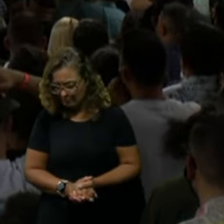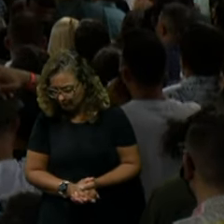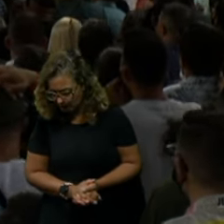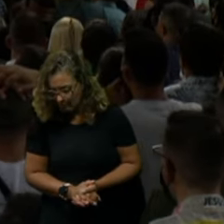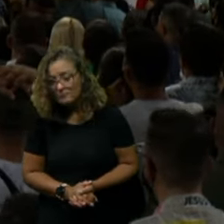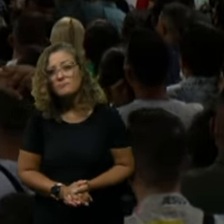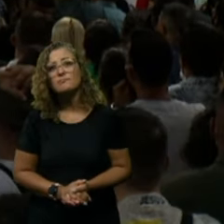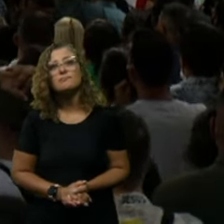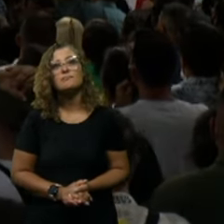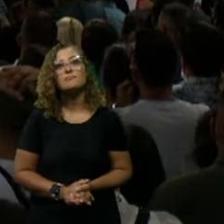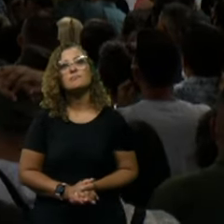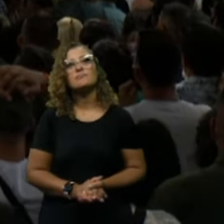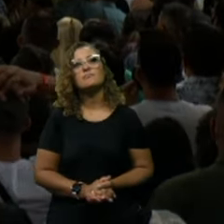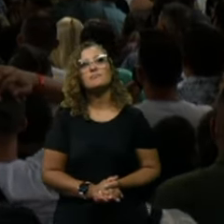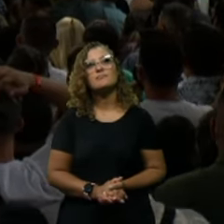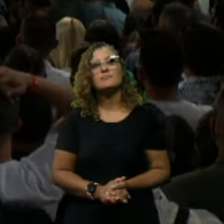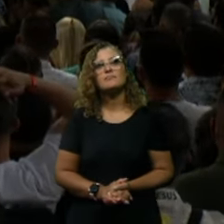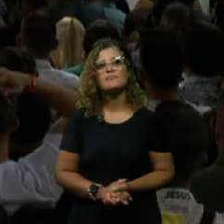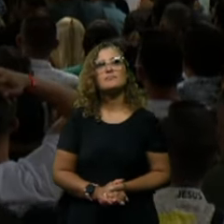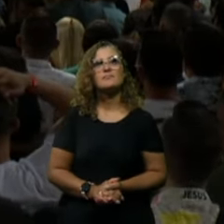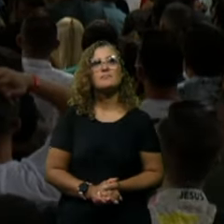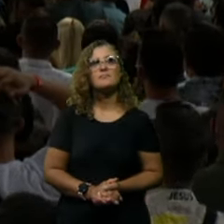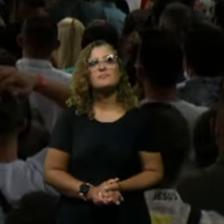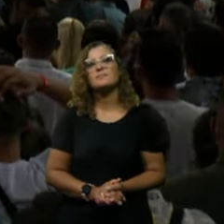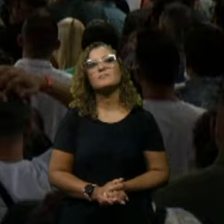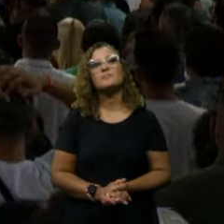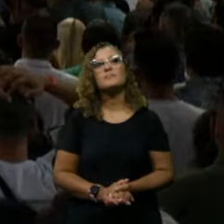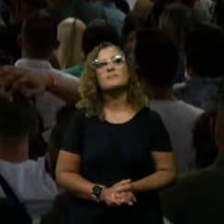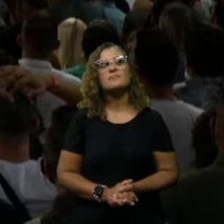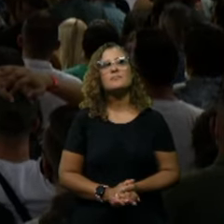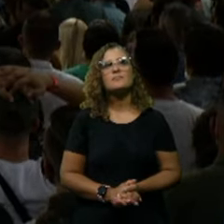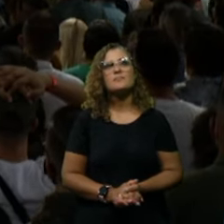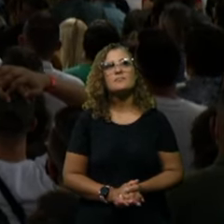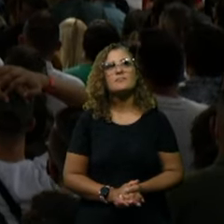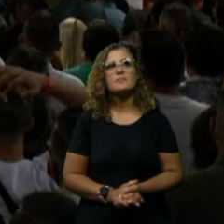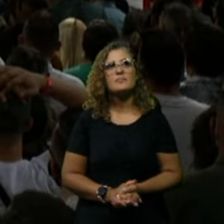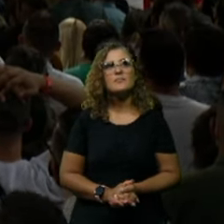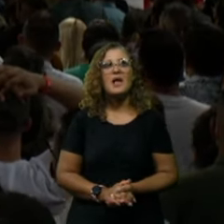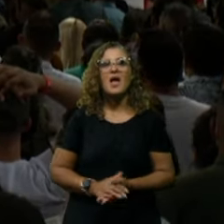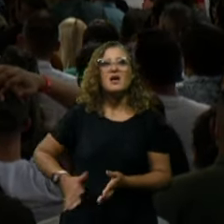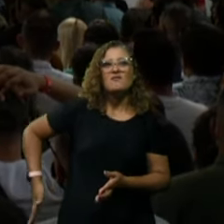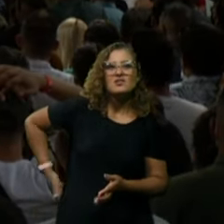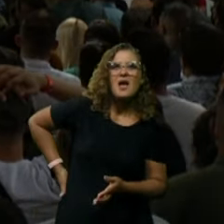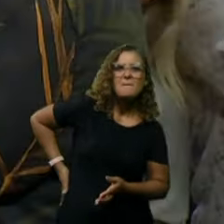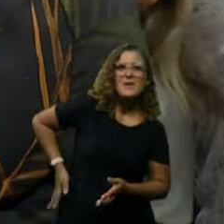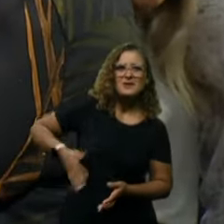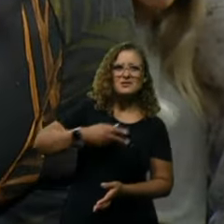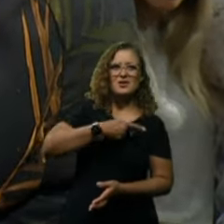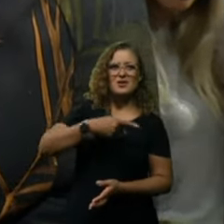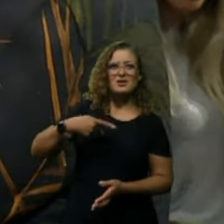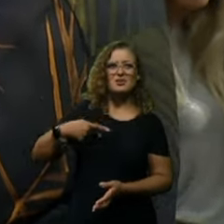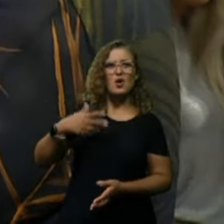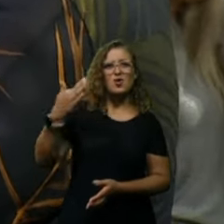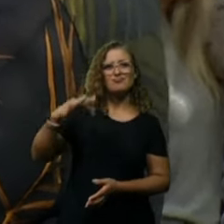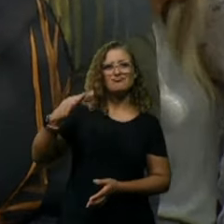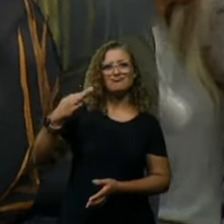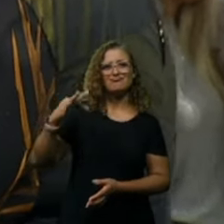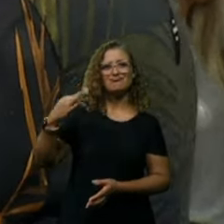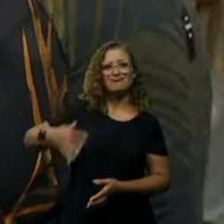se você não tava aqui ontem que teve dor nas costas da tua esposa intercedeu por você me mandou uma mensagem